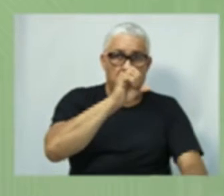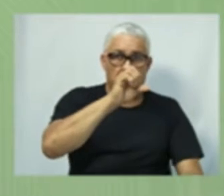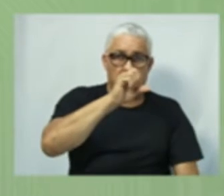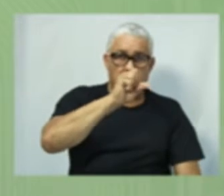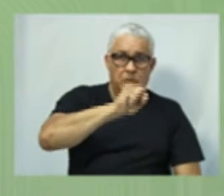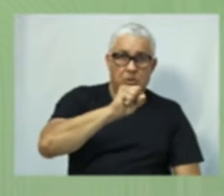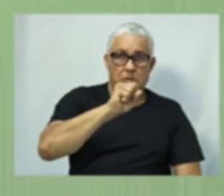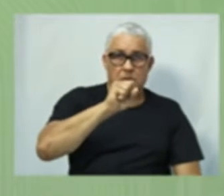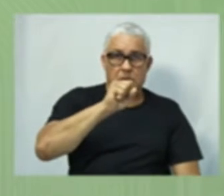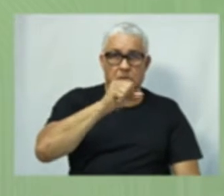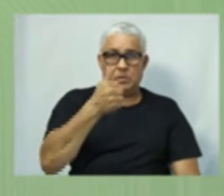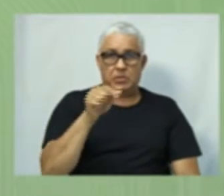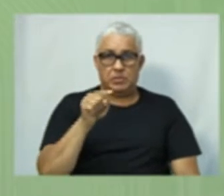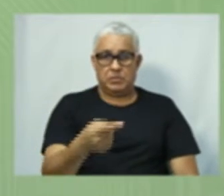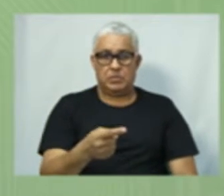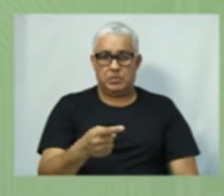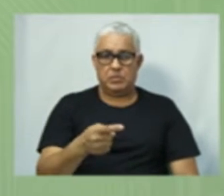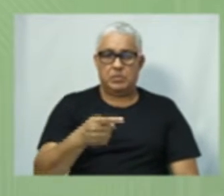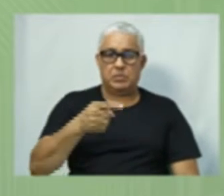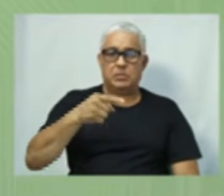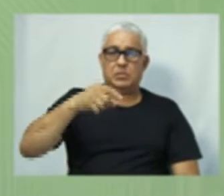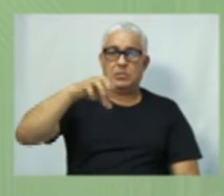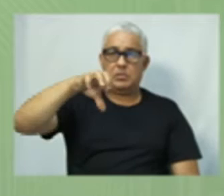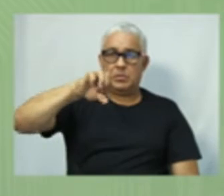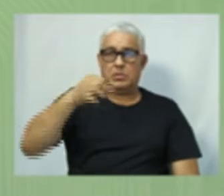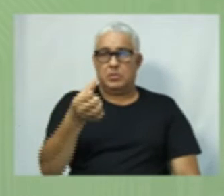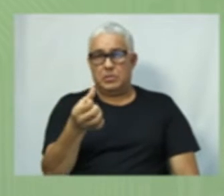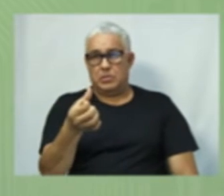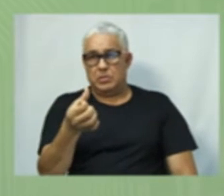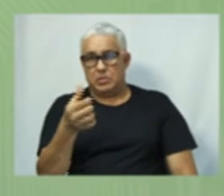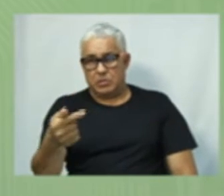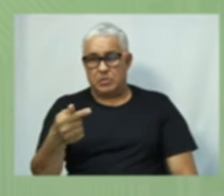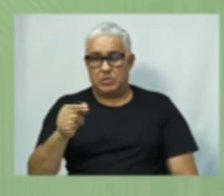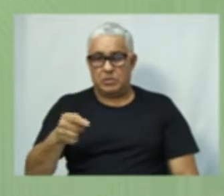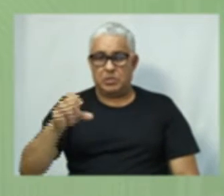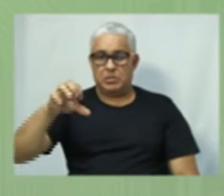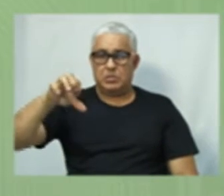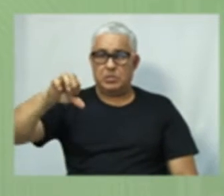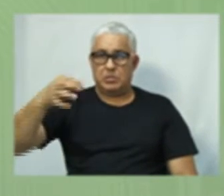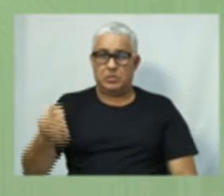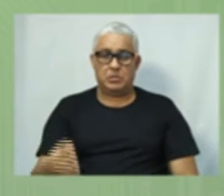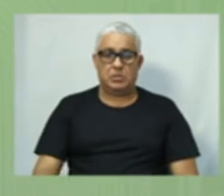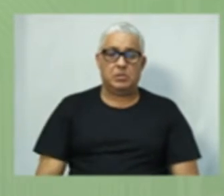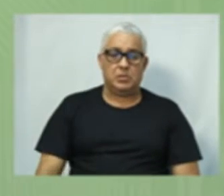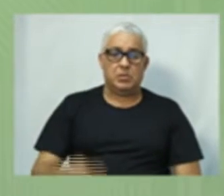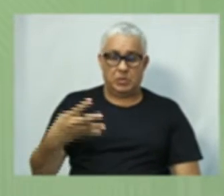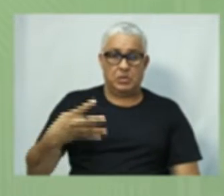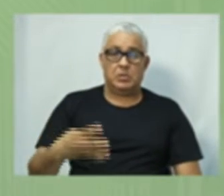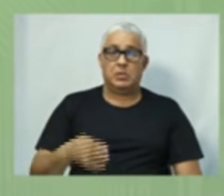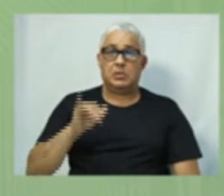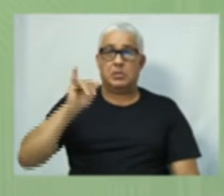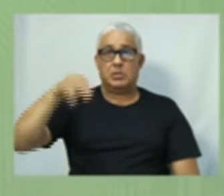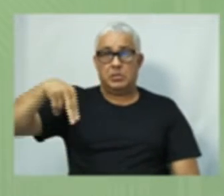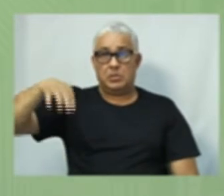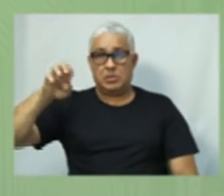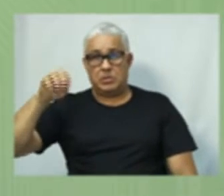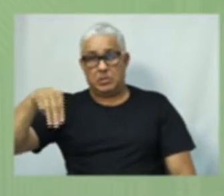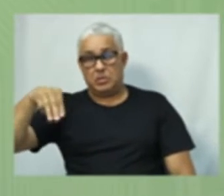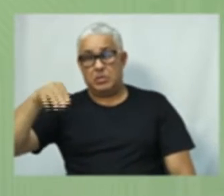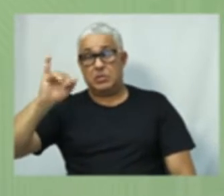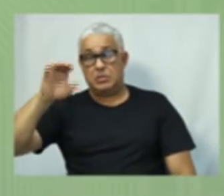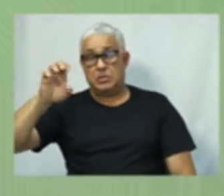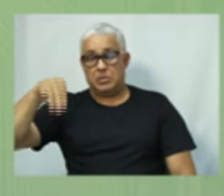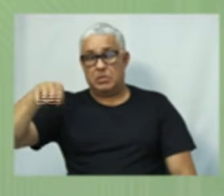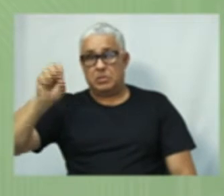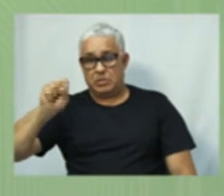81.967. A diferença de alíquota do CMS seria 42 mil. Portanto,